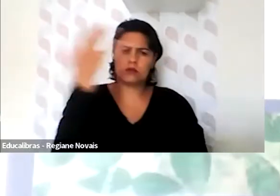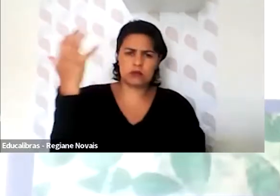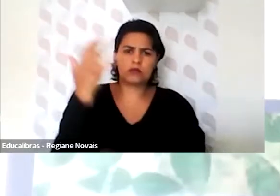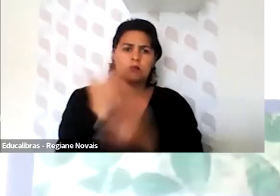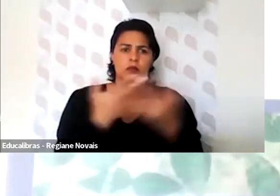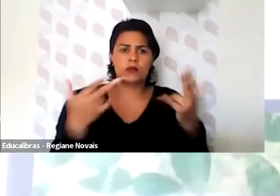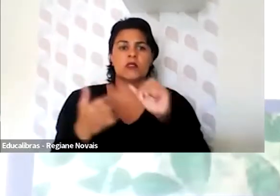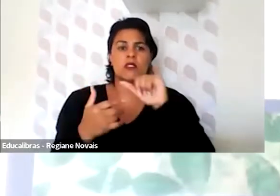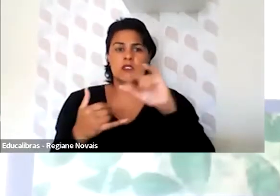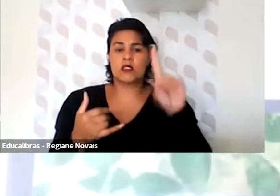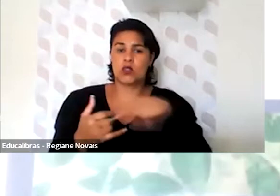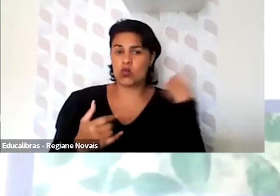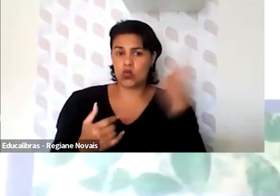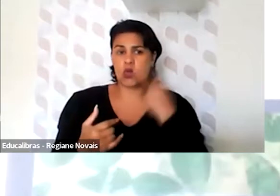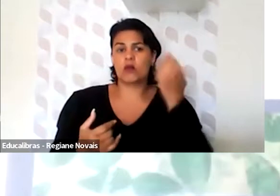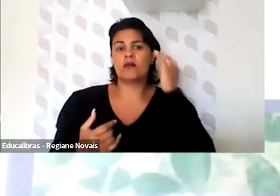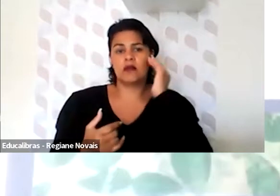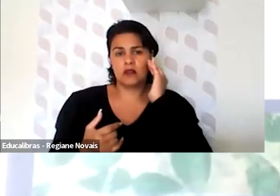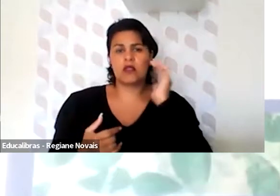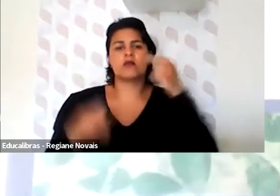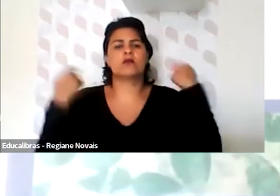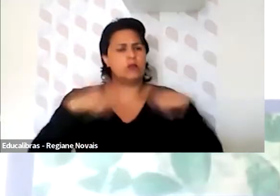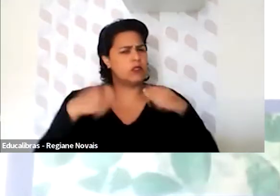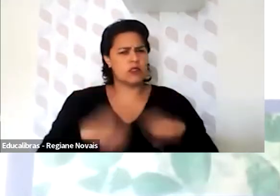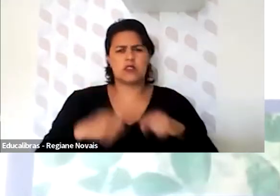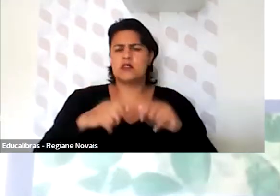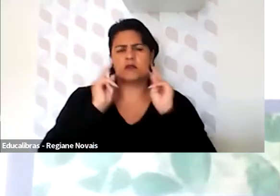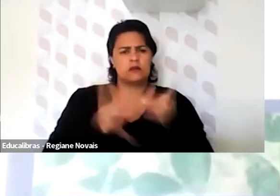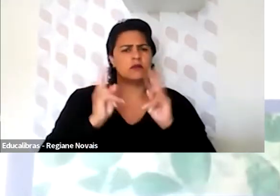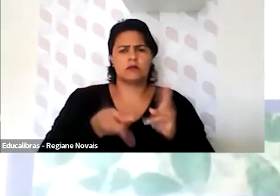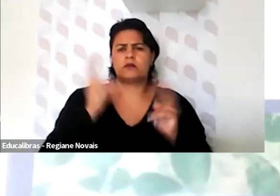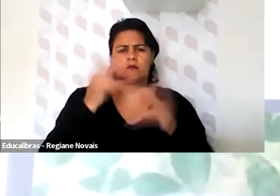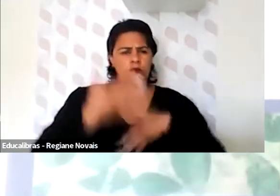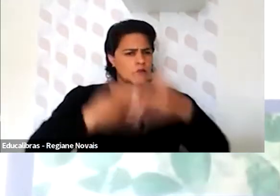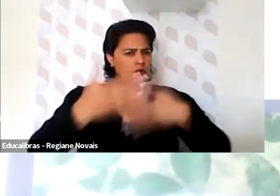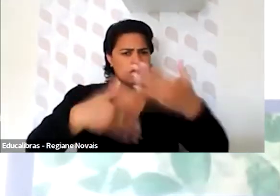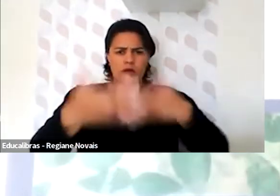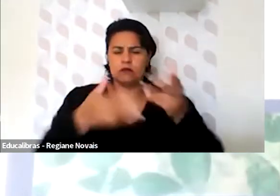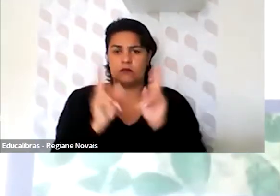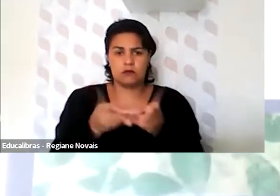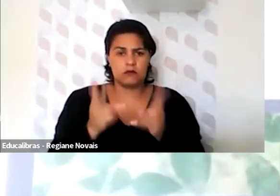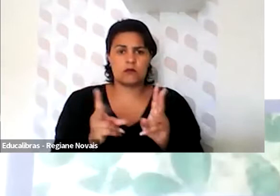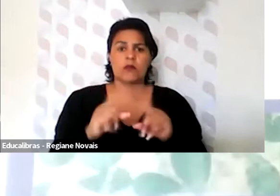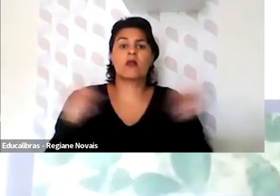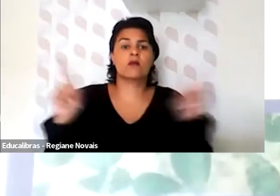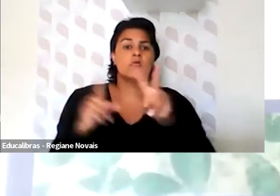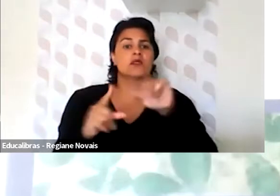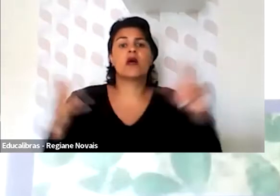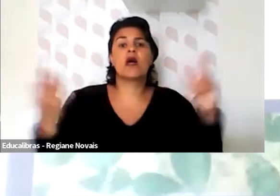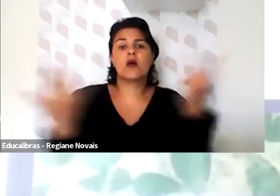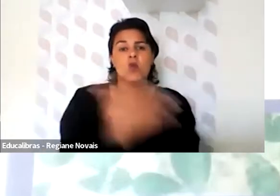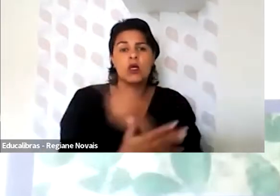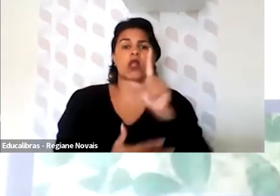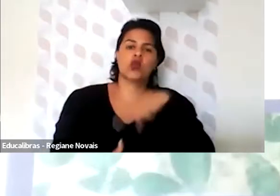entendemos, né, que ninguém pode ficar para trás. E que isso só acontecerá quando o Brasil entender que a gente